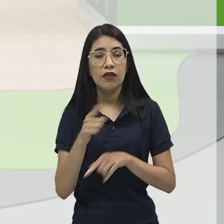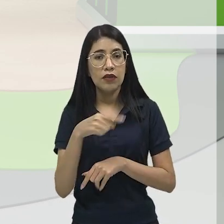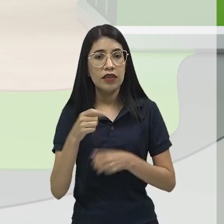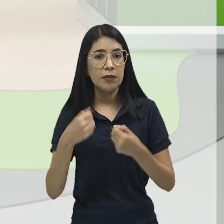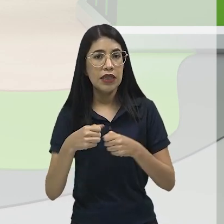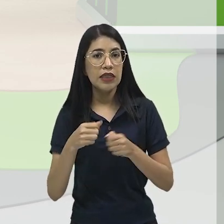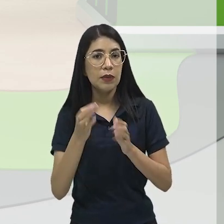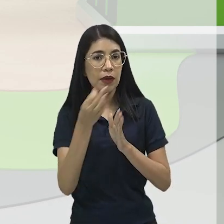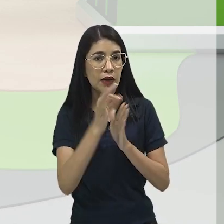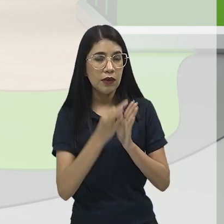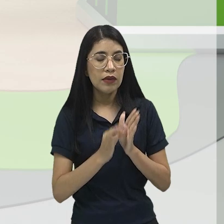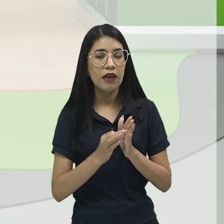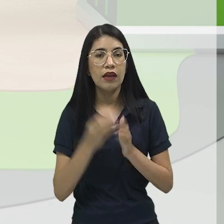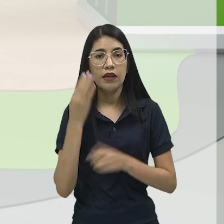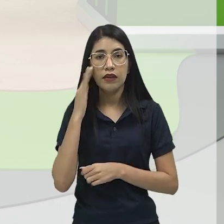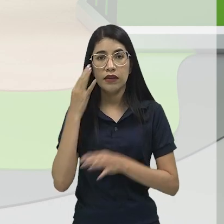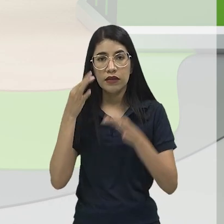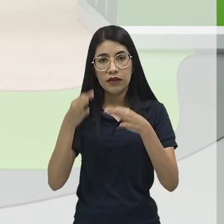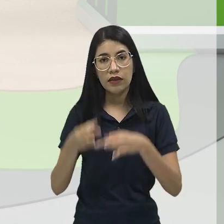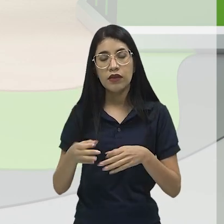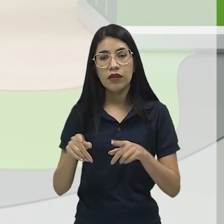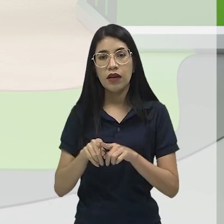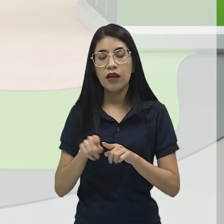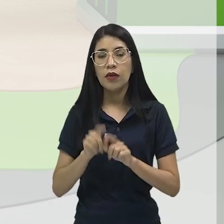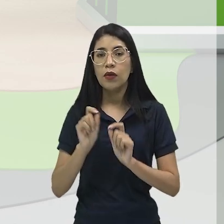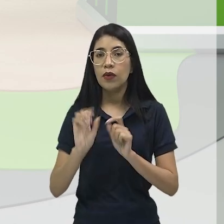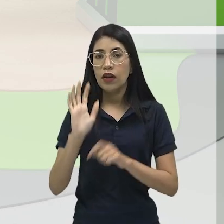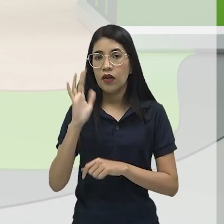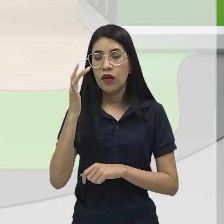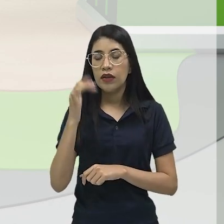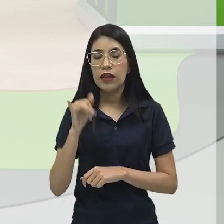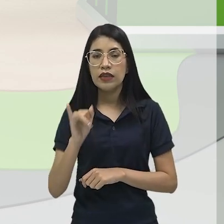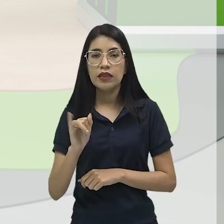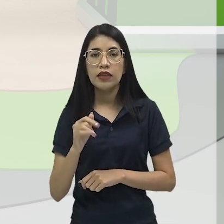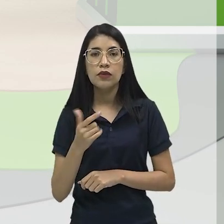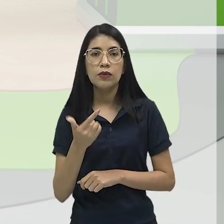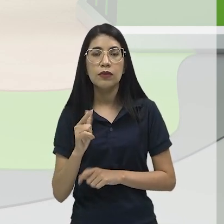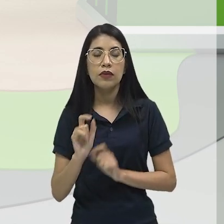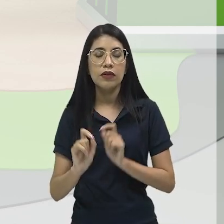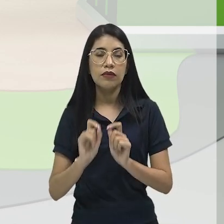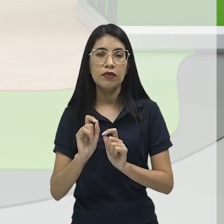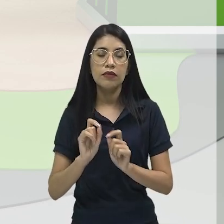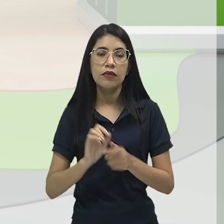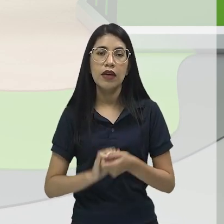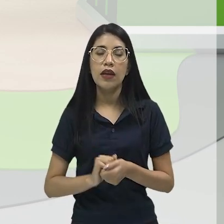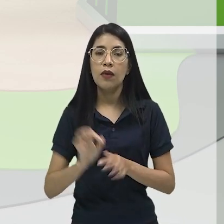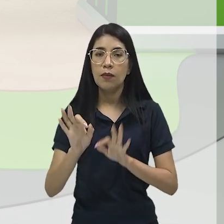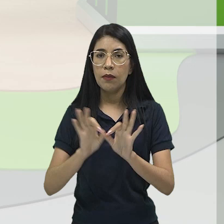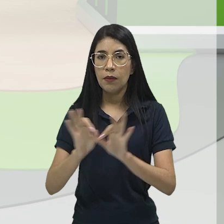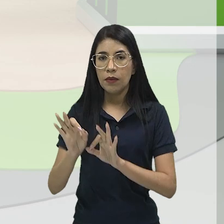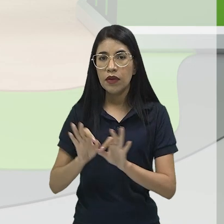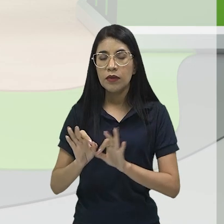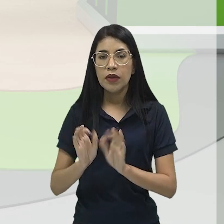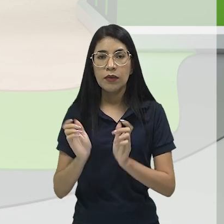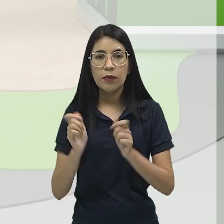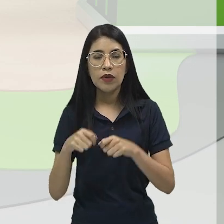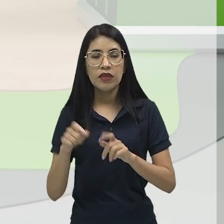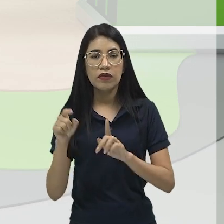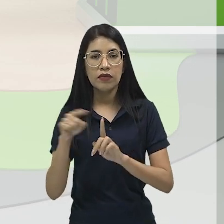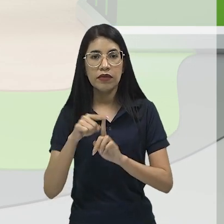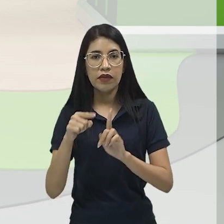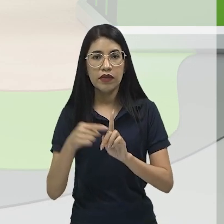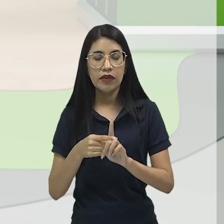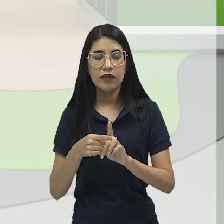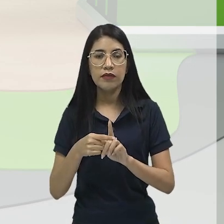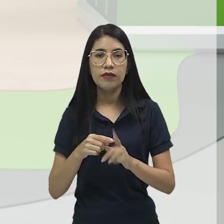que vocês tenham esse entendimento, né, do que acontece quando não ocorre o planejamento